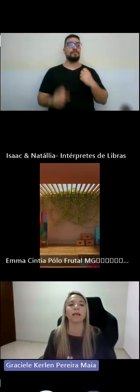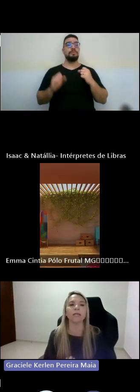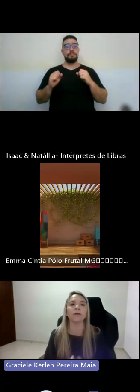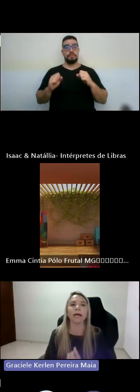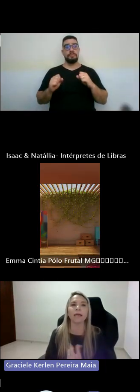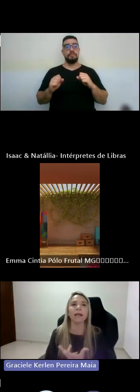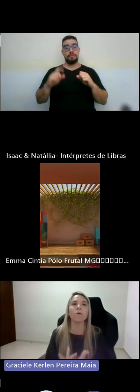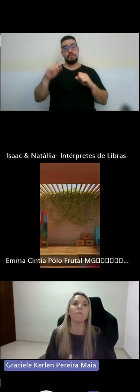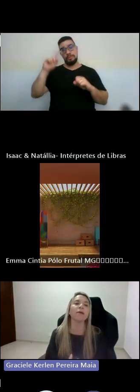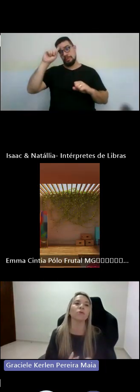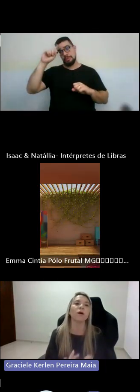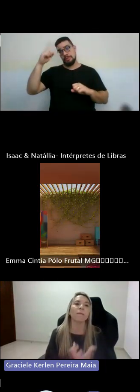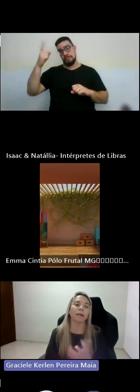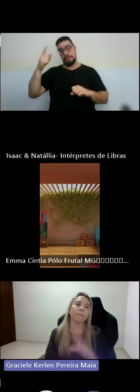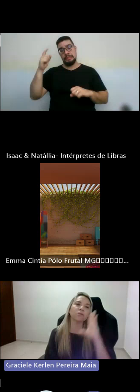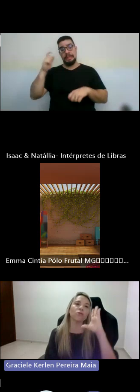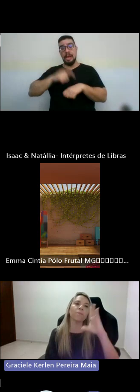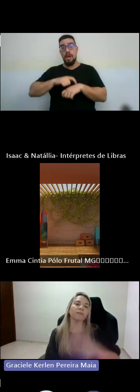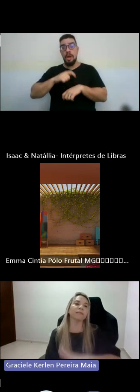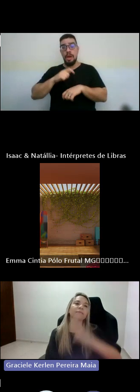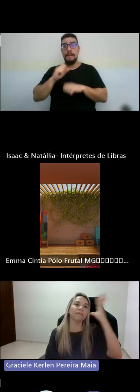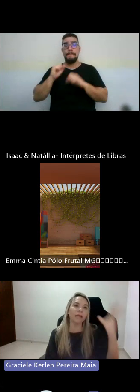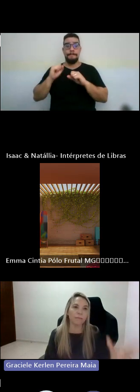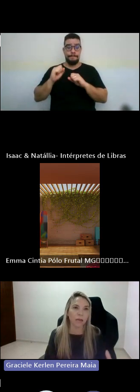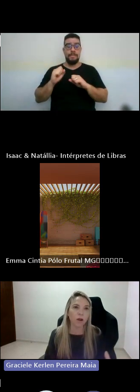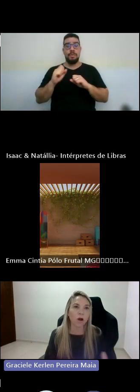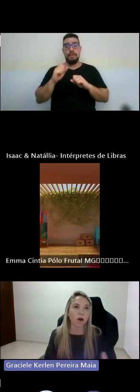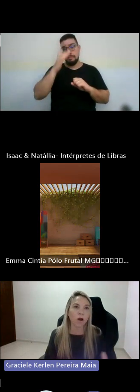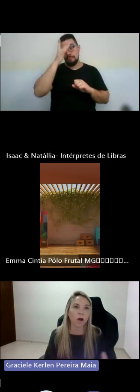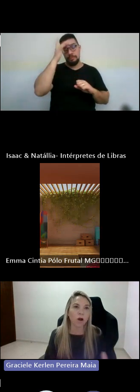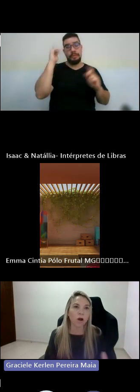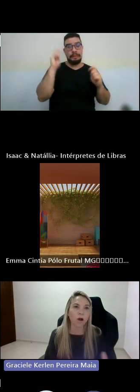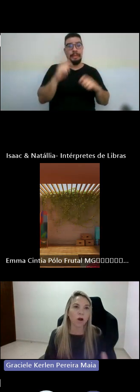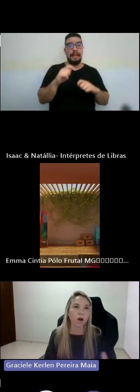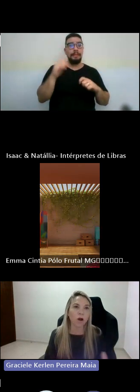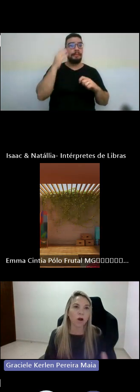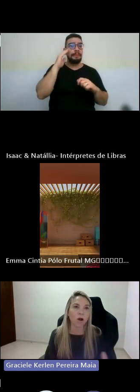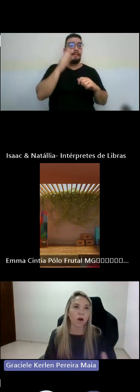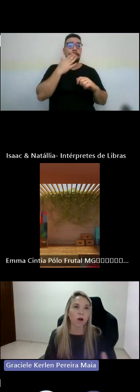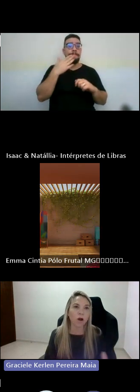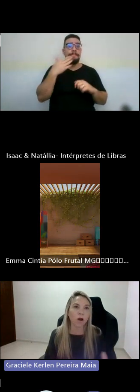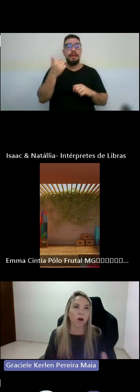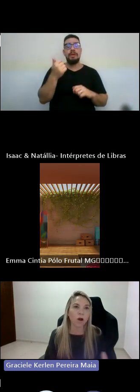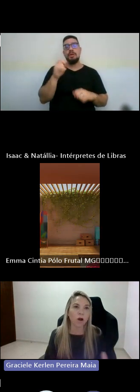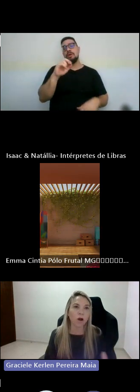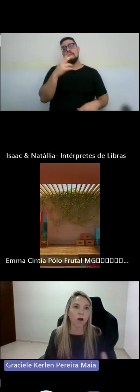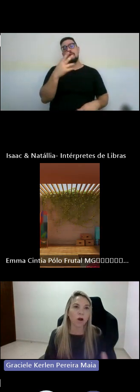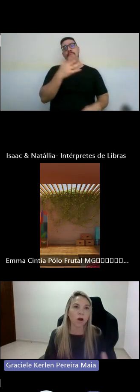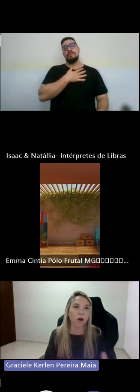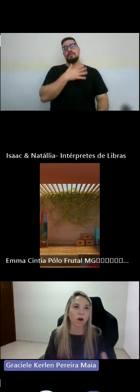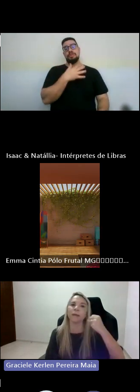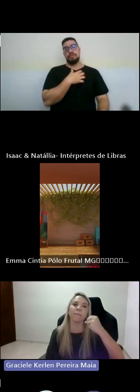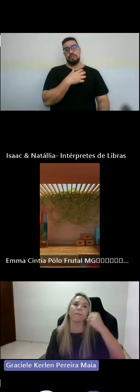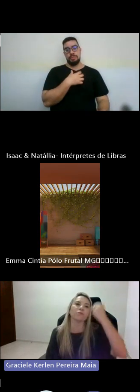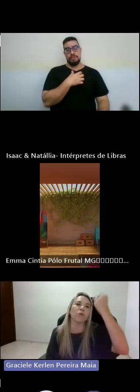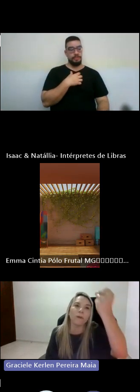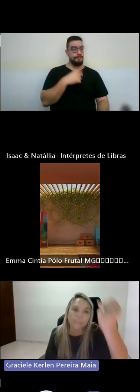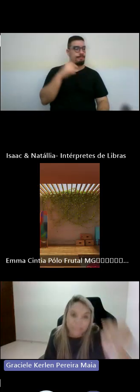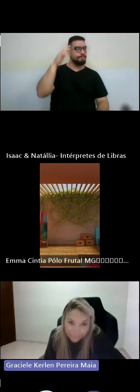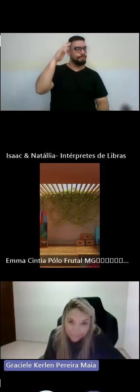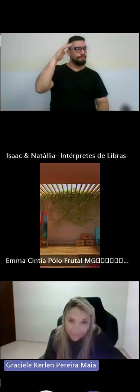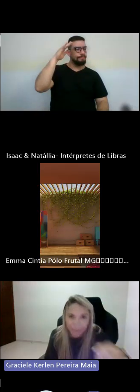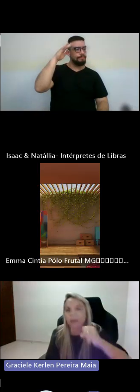coisa da língua naquele momento para que a pessoa possa entender melhor, ou é aquilo que eu consigo buscar na minha mente para que a